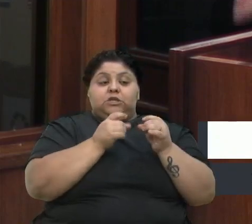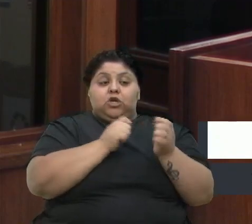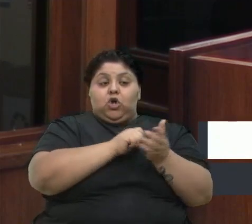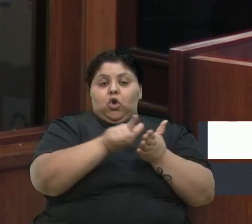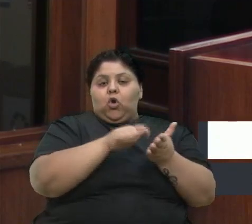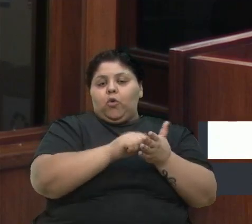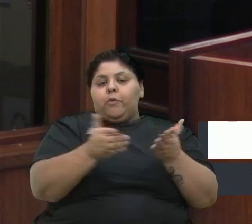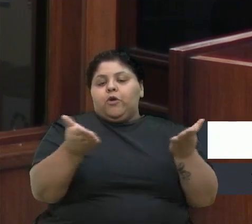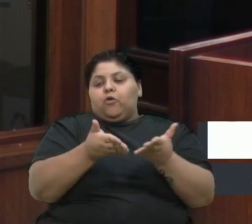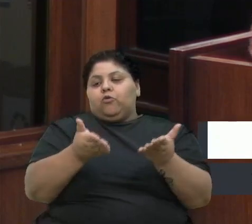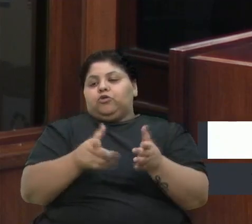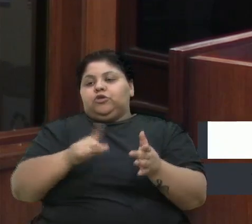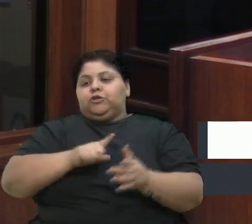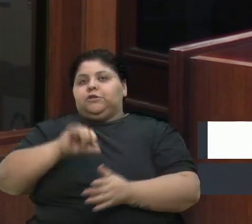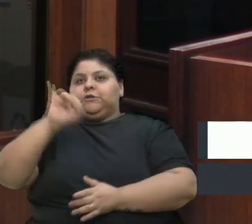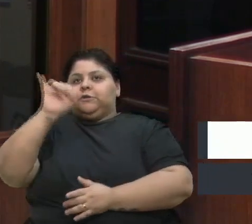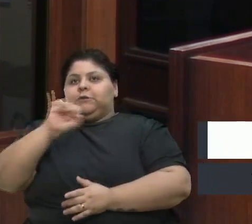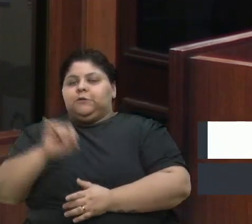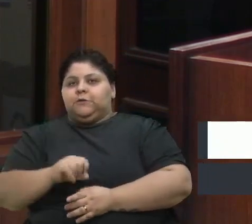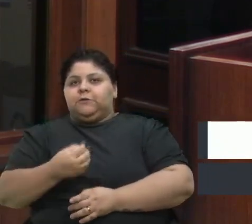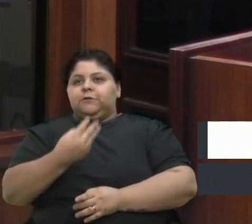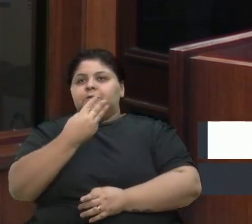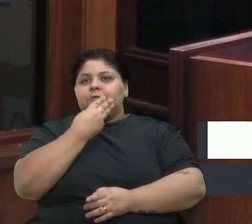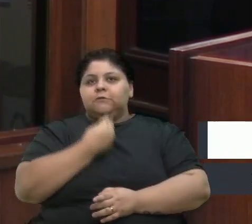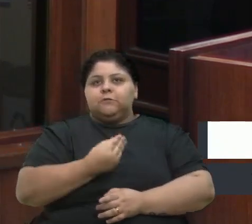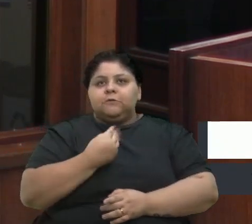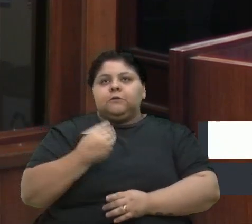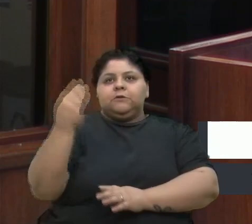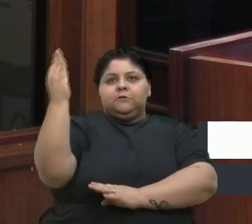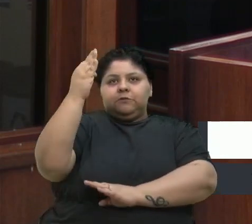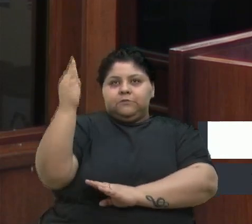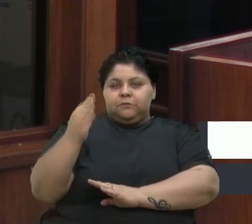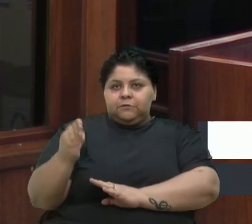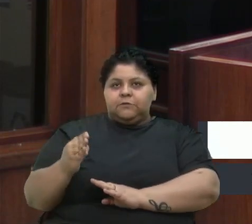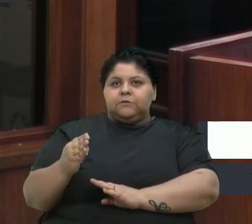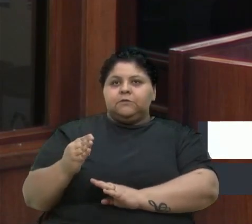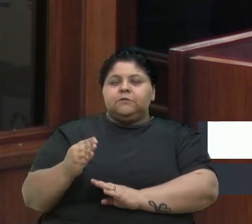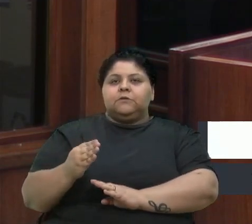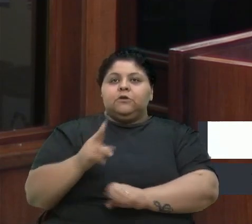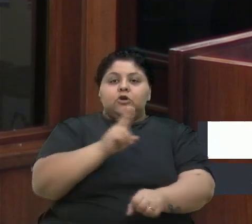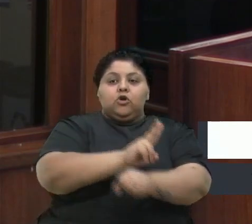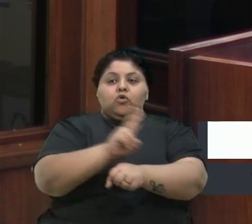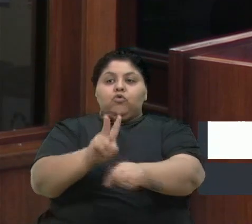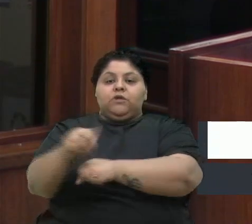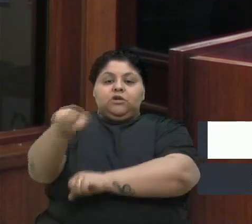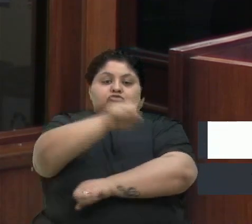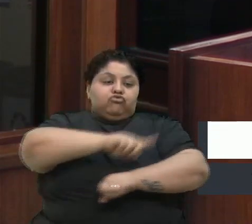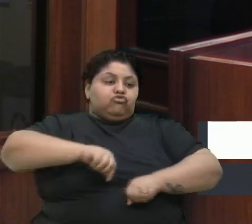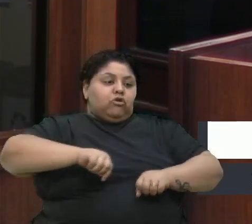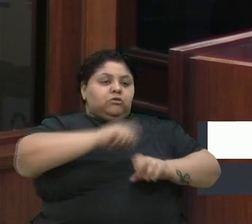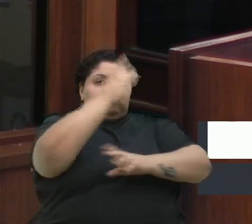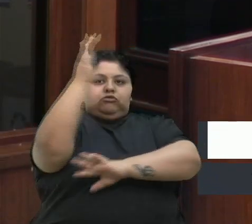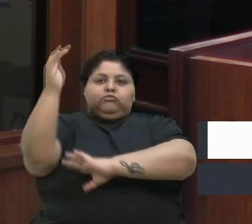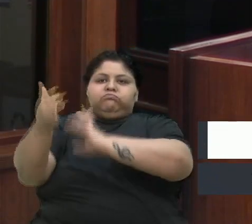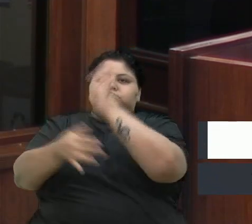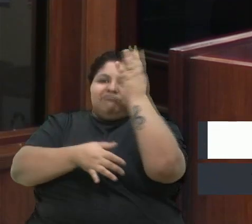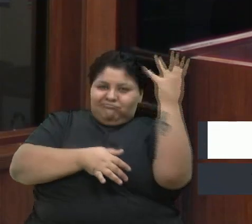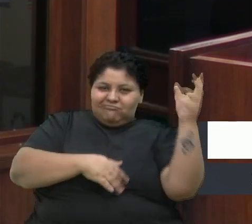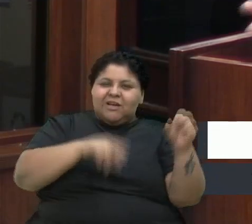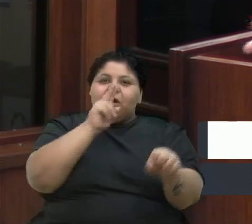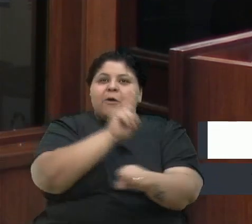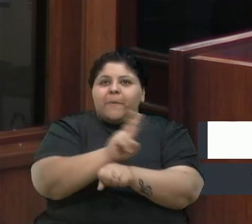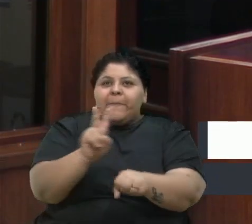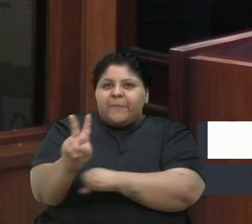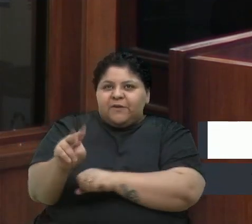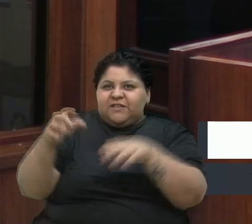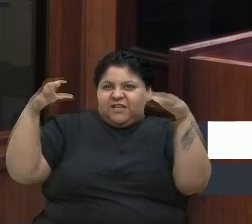a italiana, a gente tem a israelense, a gente tem a brasileira, né, cobrindo nossos pomares, aí, protegendo da